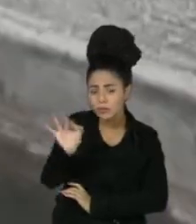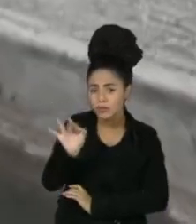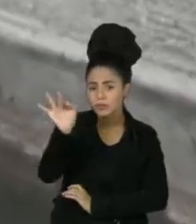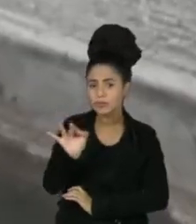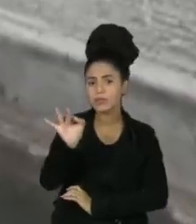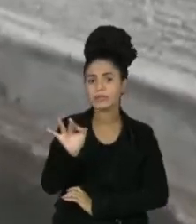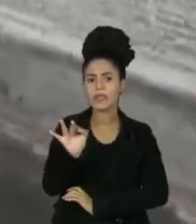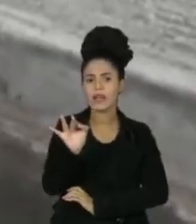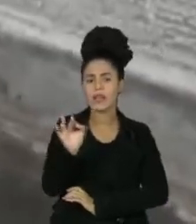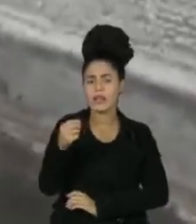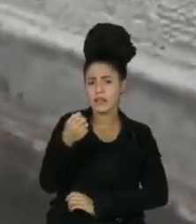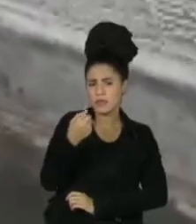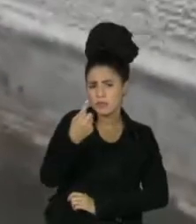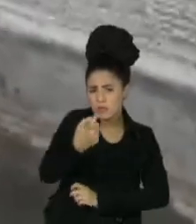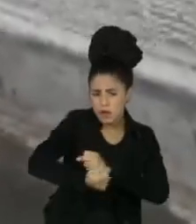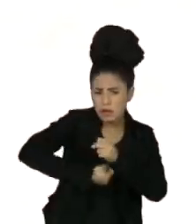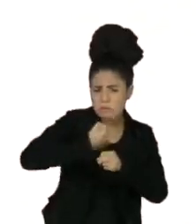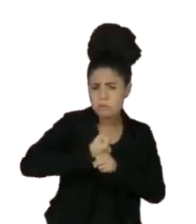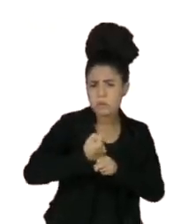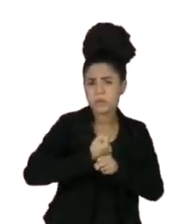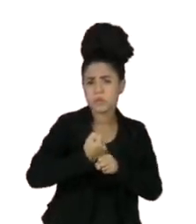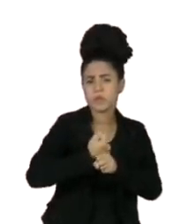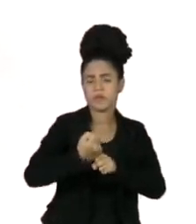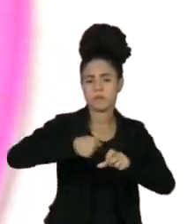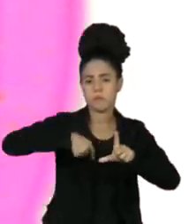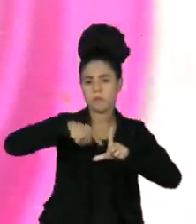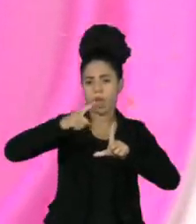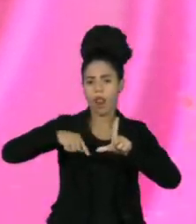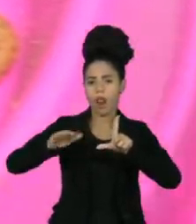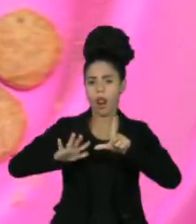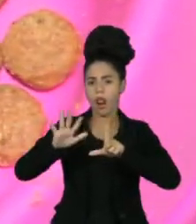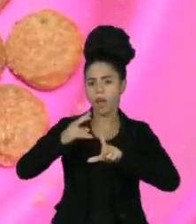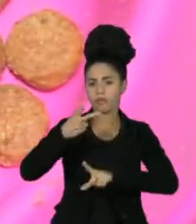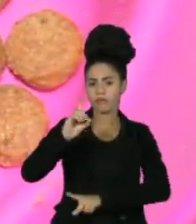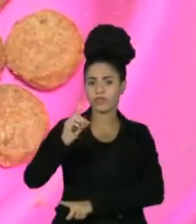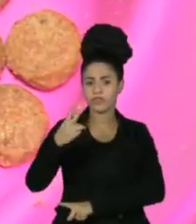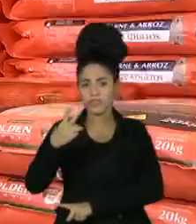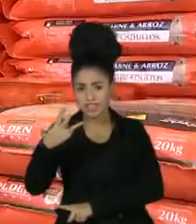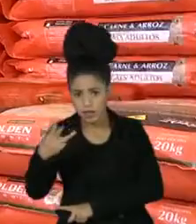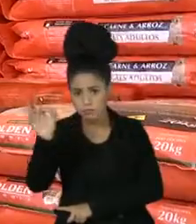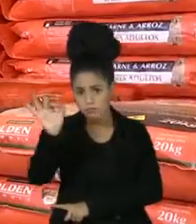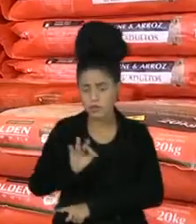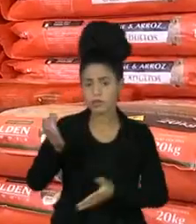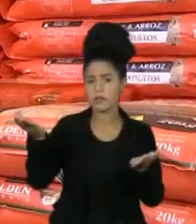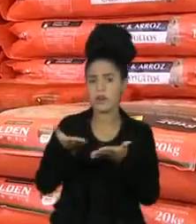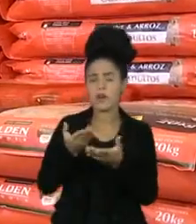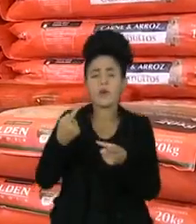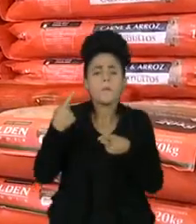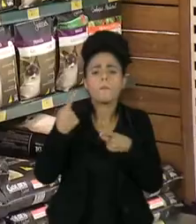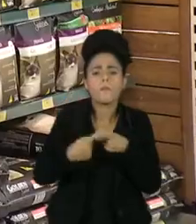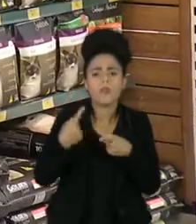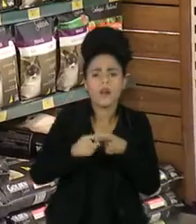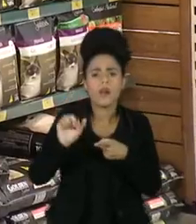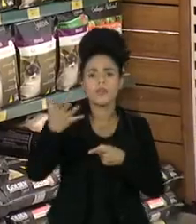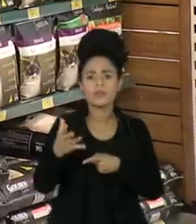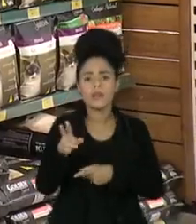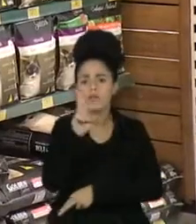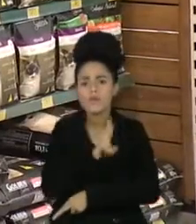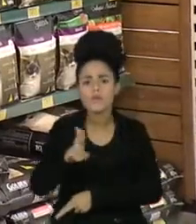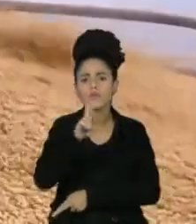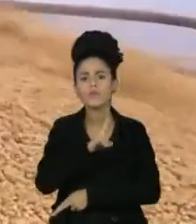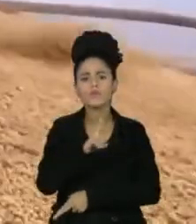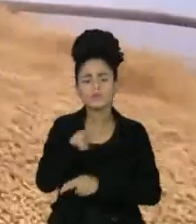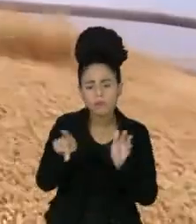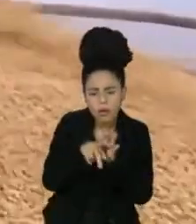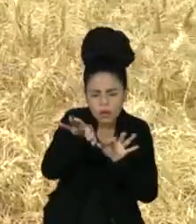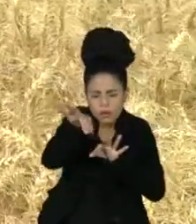0,42%. Nos últimos 12 meses, a alta acumulada chega quase aos 23%. Isso porque os insumos usados nas rações,